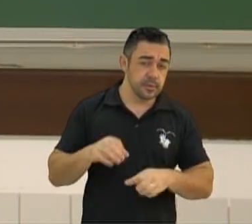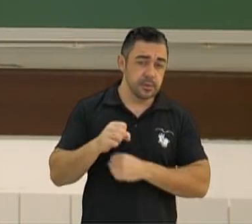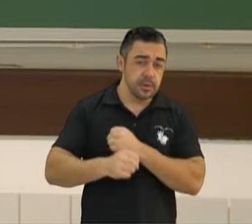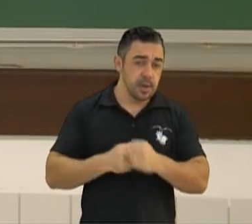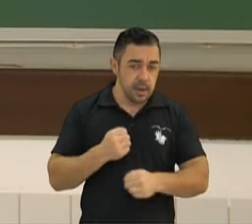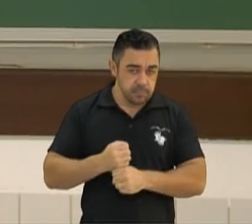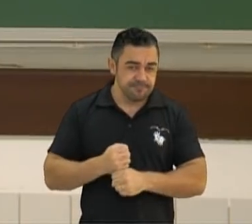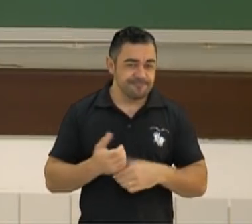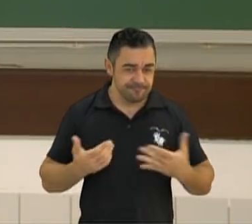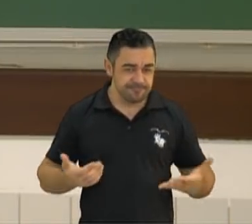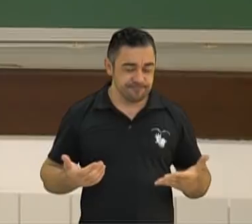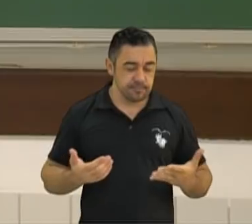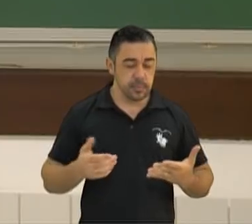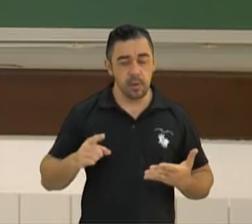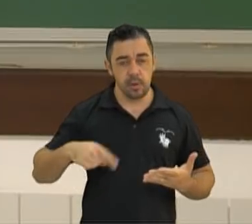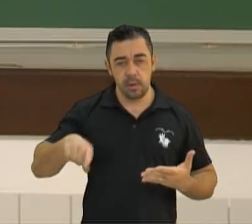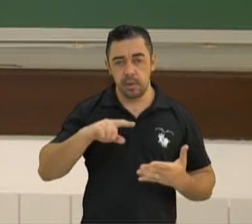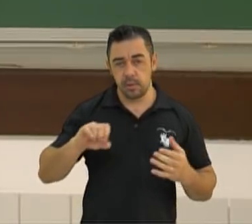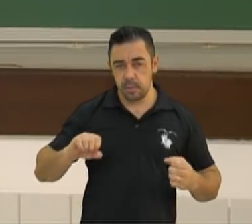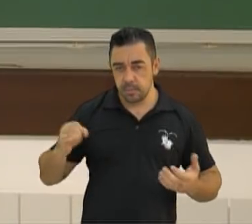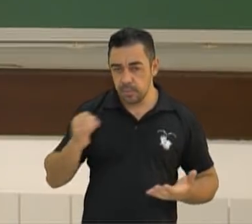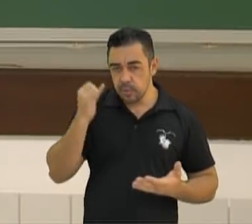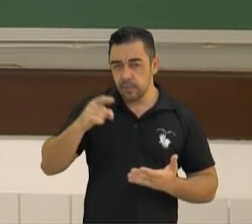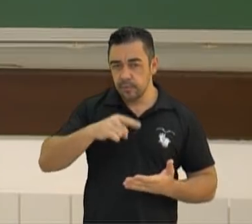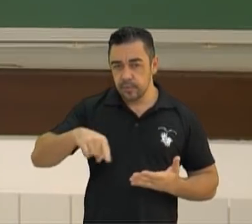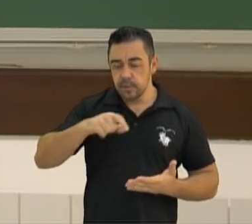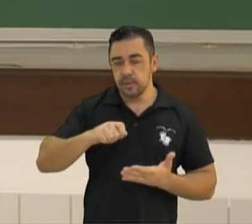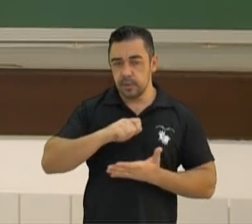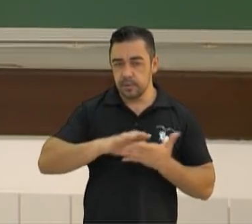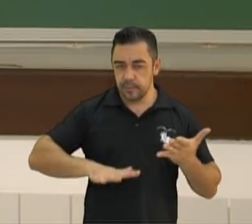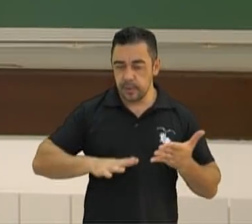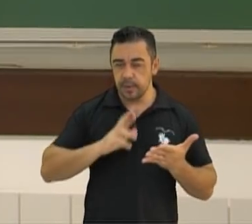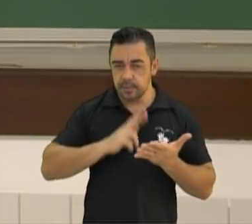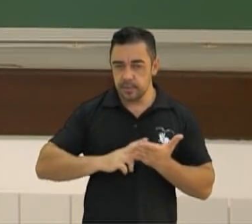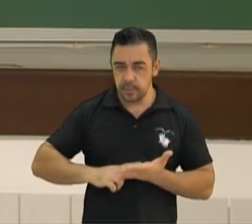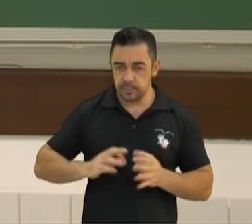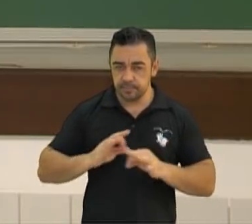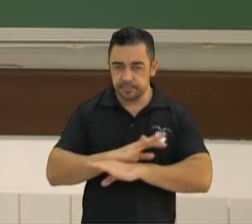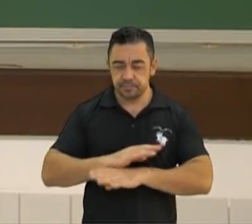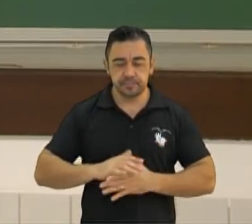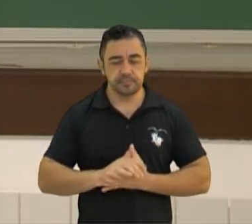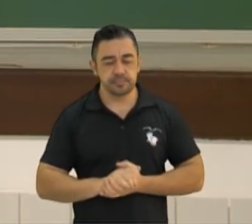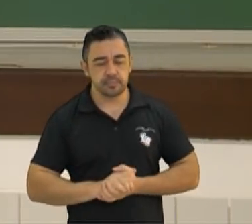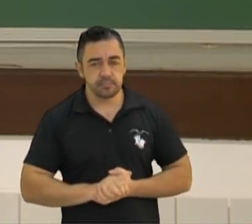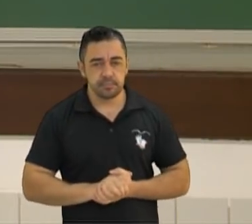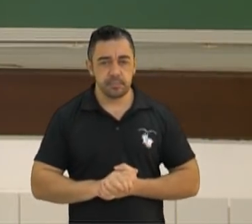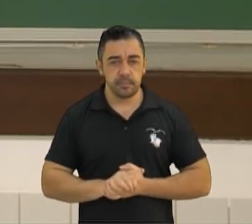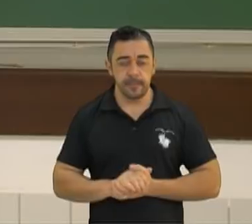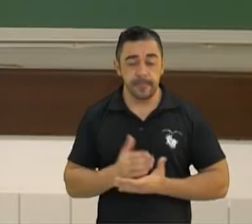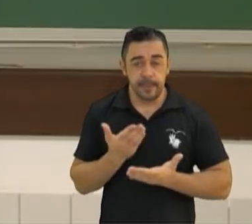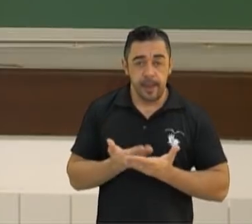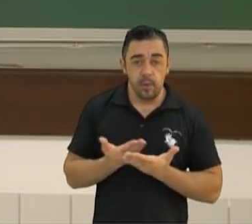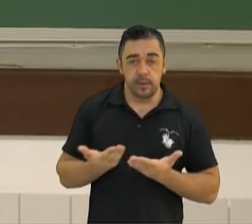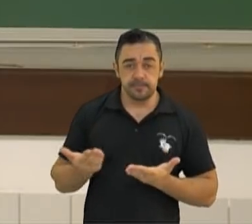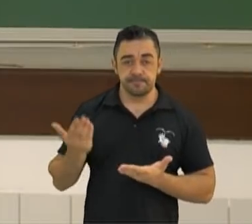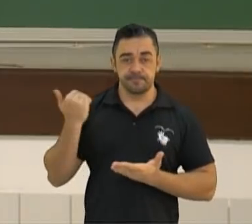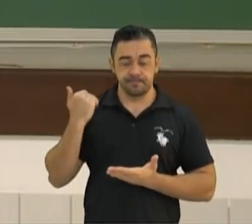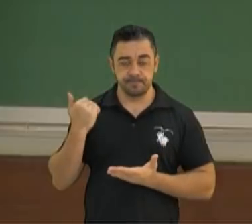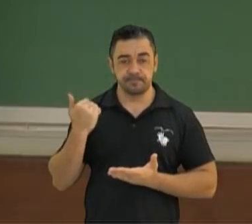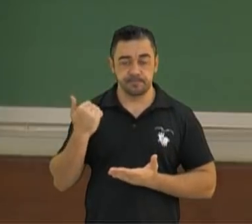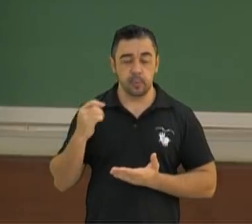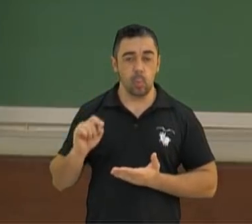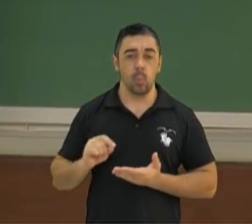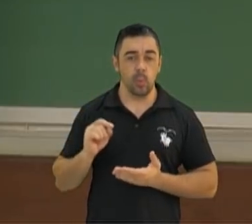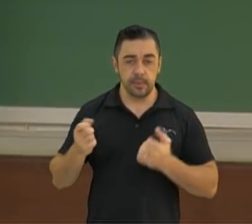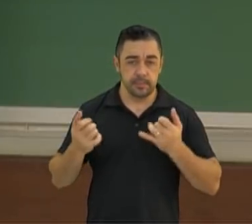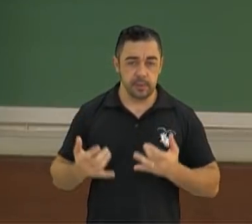você corra atrás aí das suas atividades, tudo bem? Então, pessoal, na aula anterior, nós